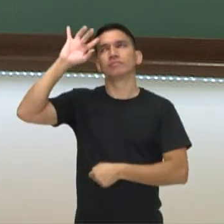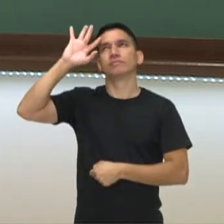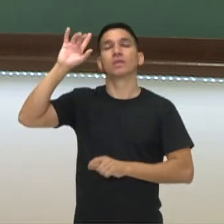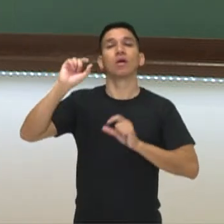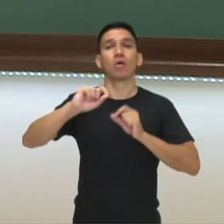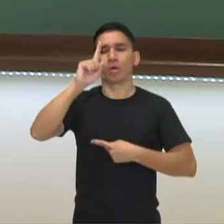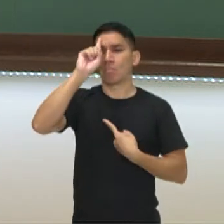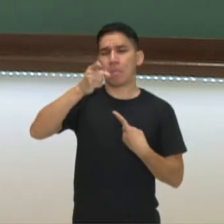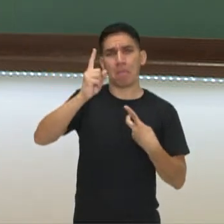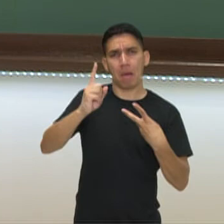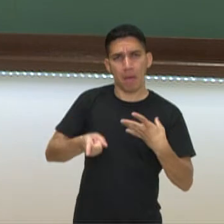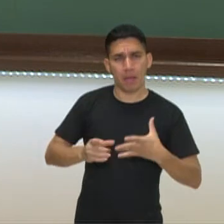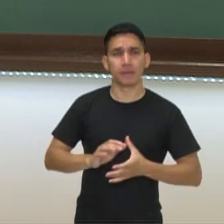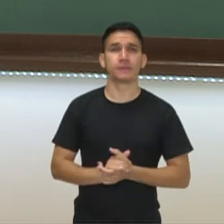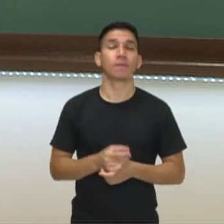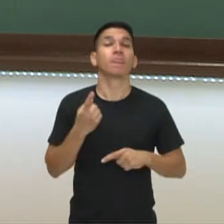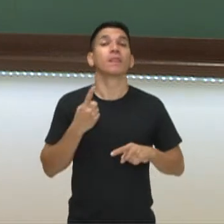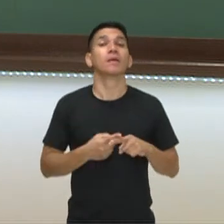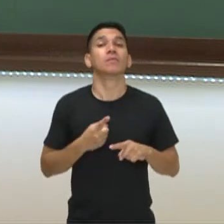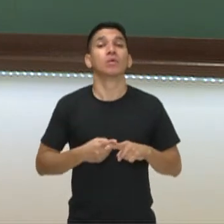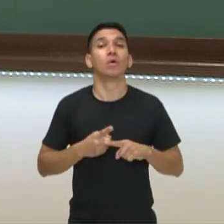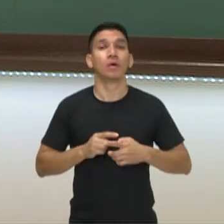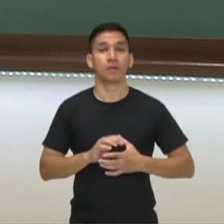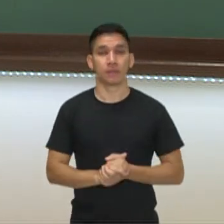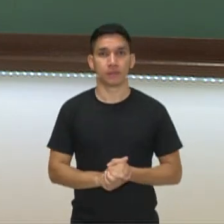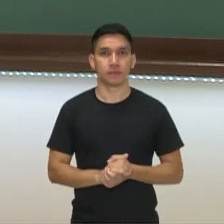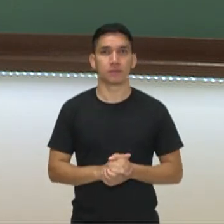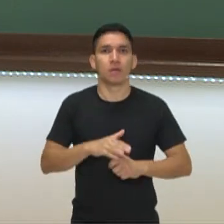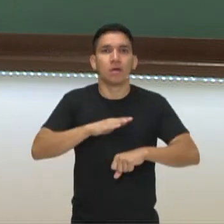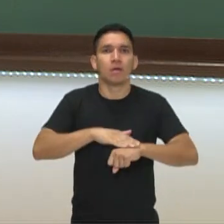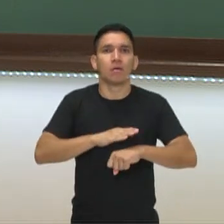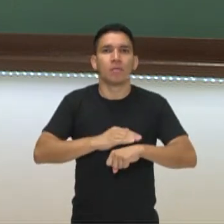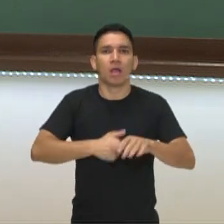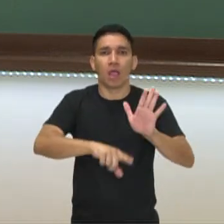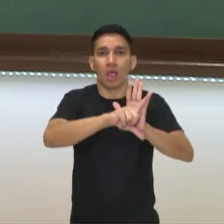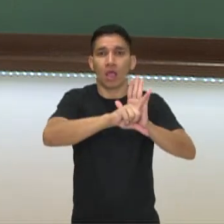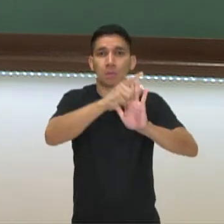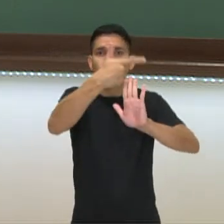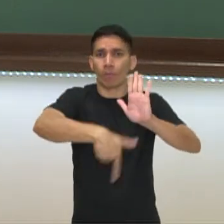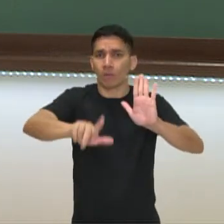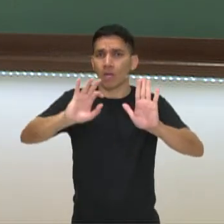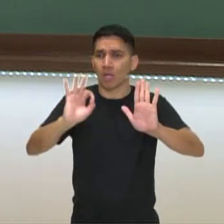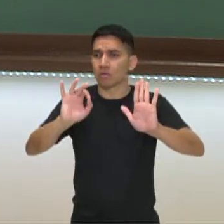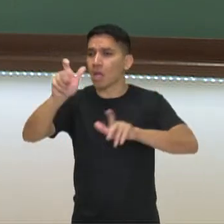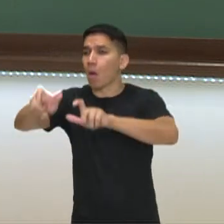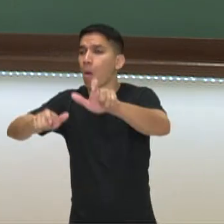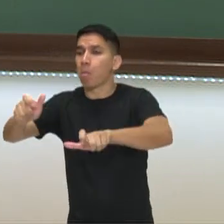de autoritarismo, né? Porque como não é legítimo, não tem um apelo popular,